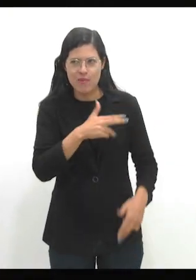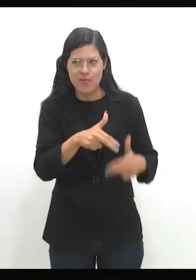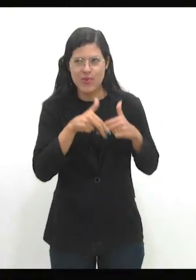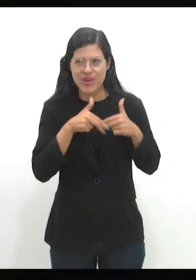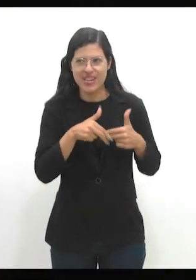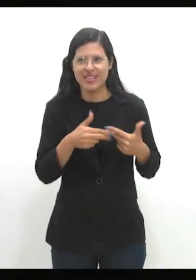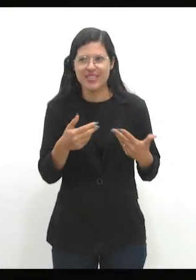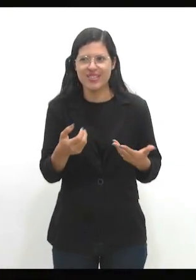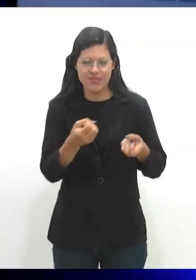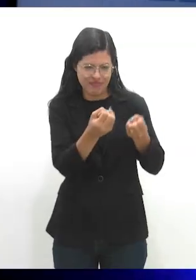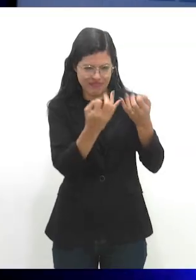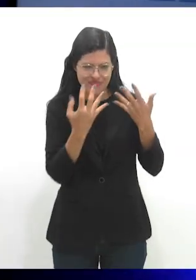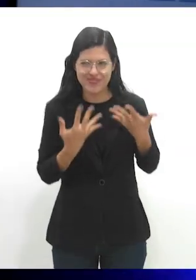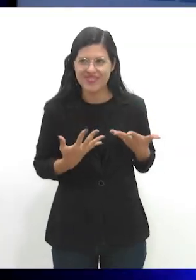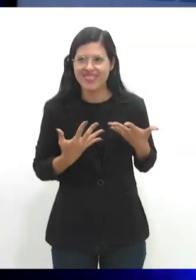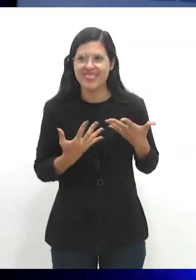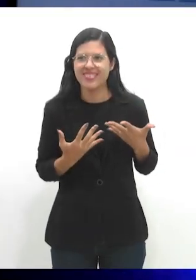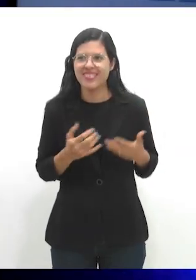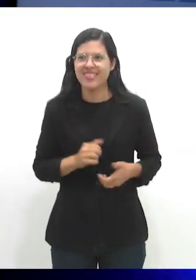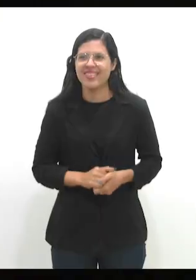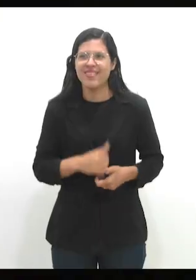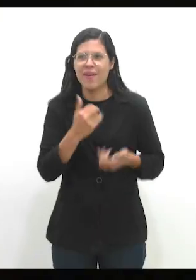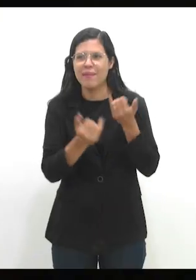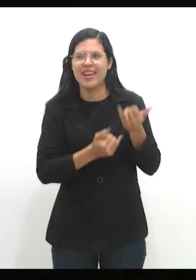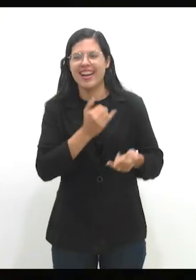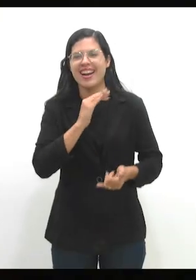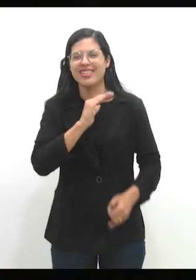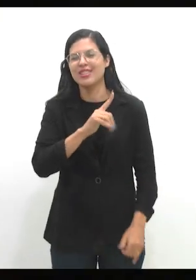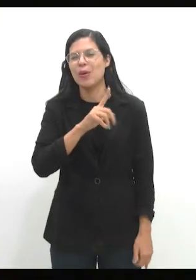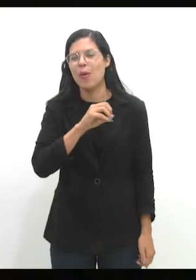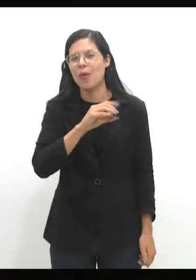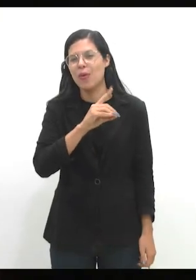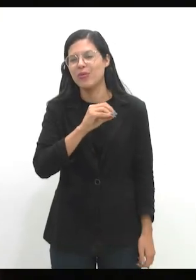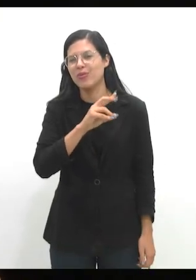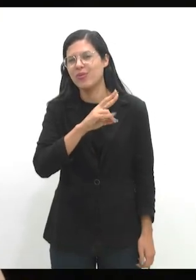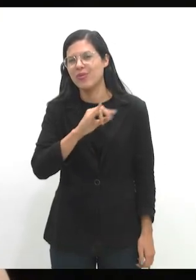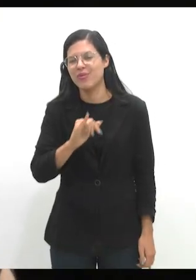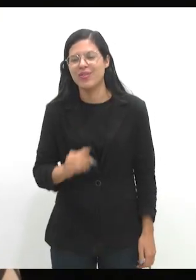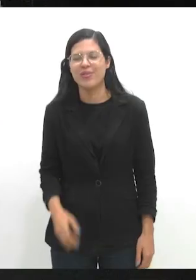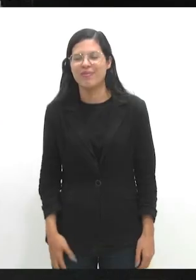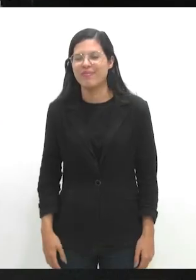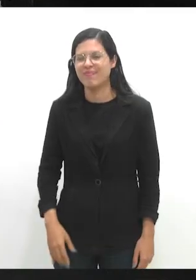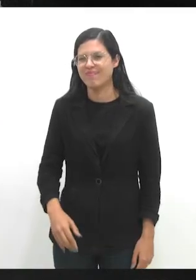aí pra gente agora. Vamos brincar de Clodovil, conta pra lente da verdade. Não,